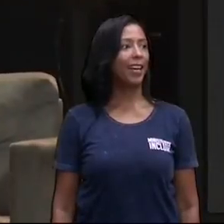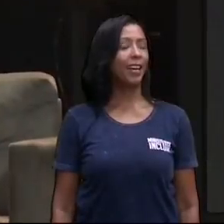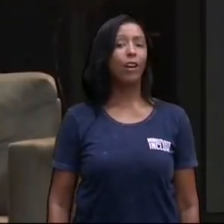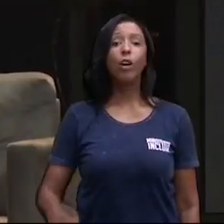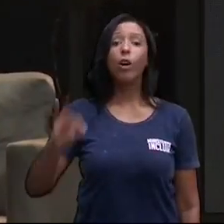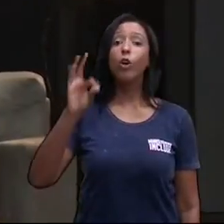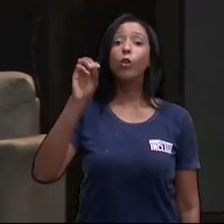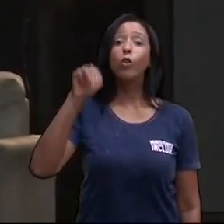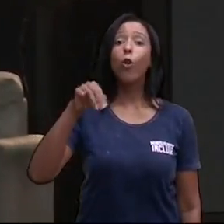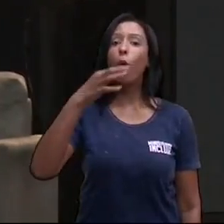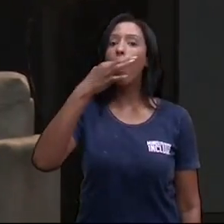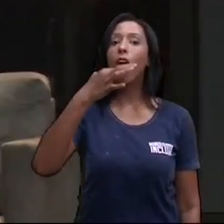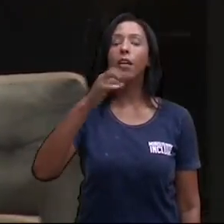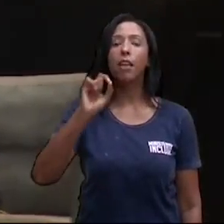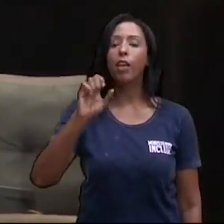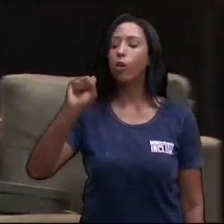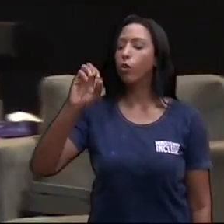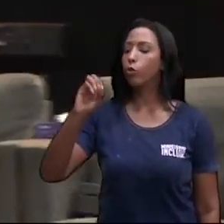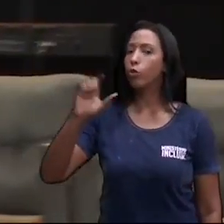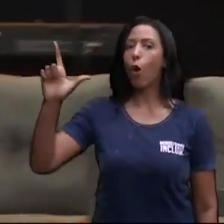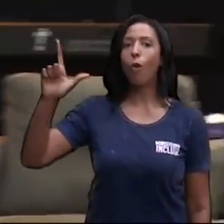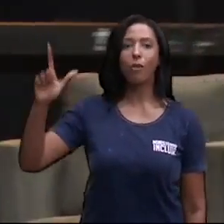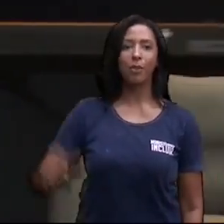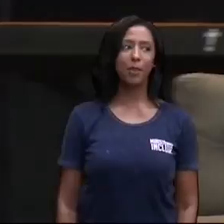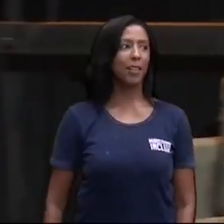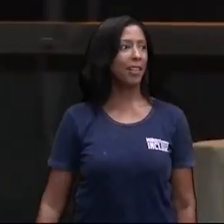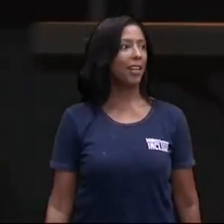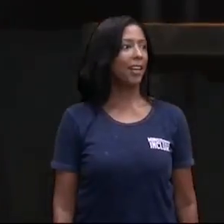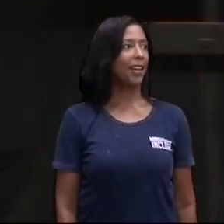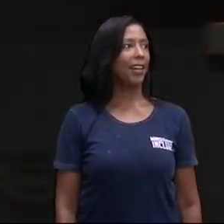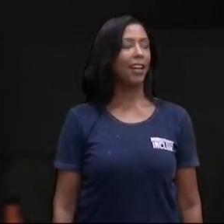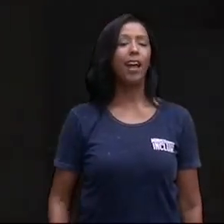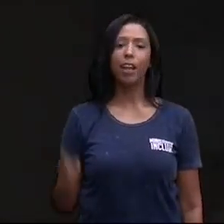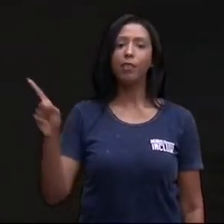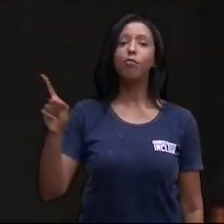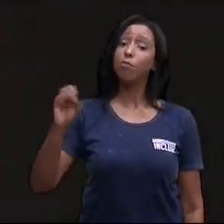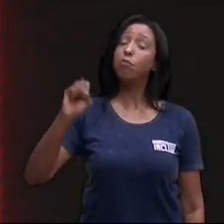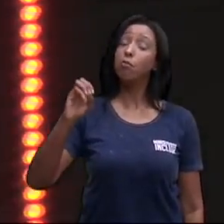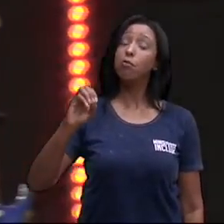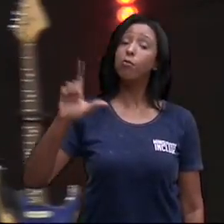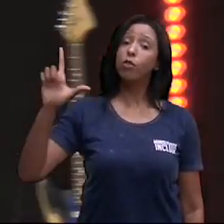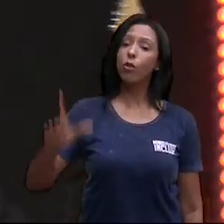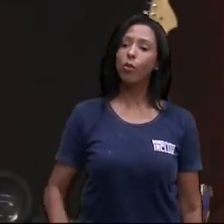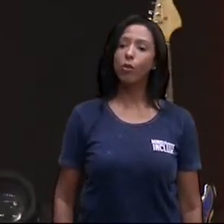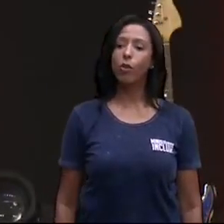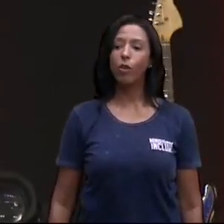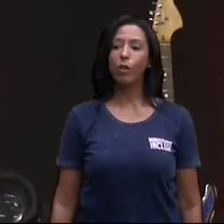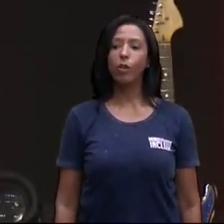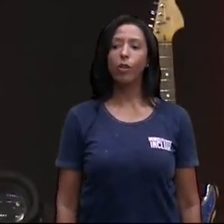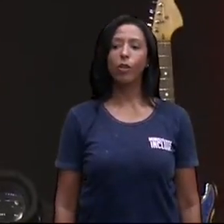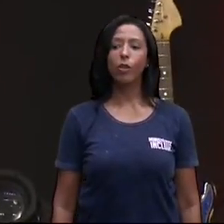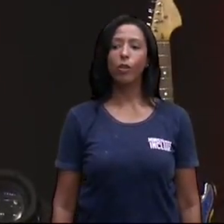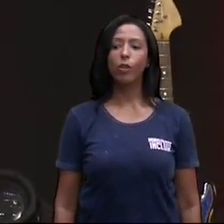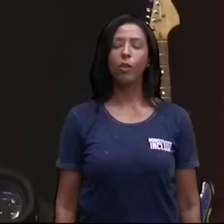em qual o Tom me dá um só aí Oi e ele me deu um sol e eu